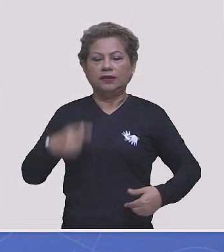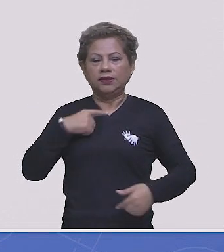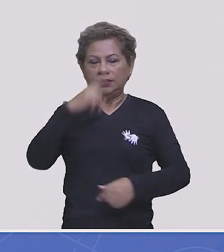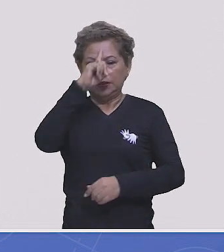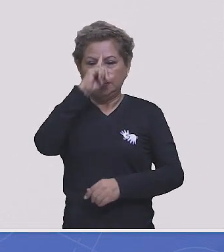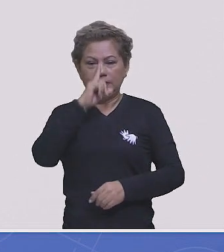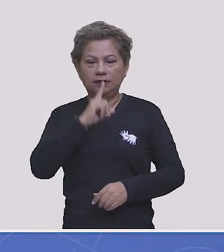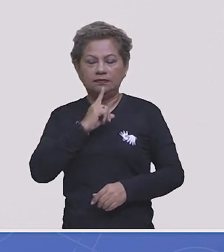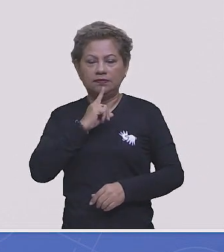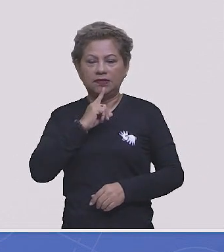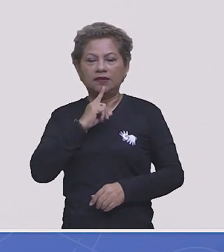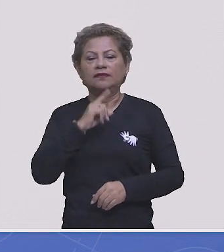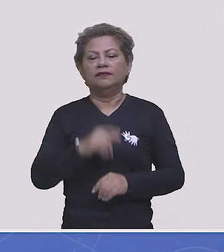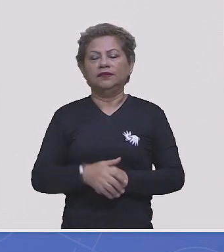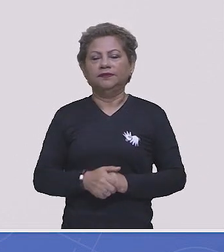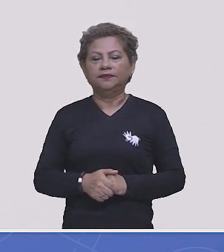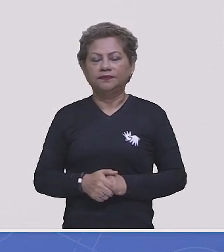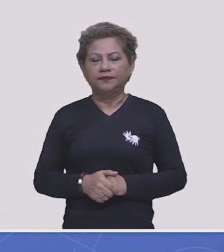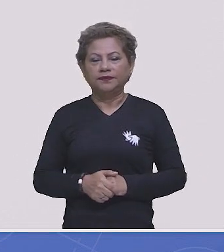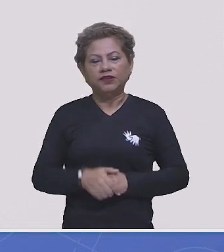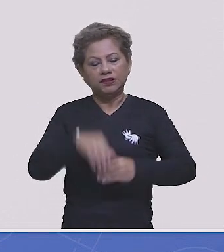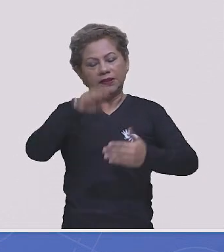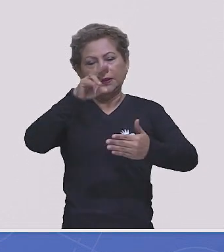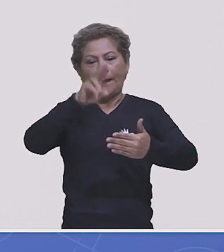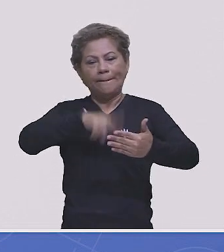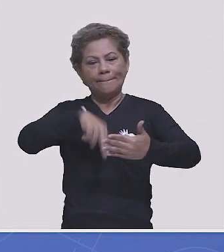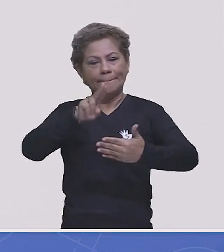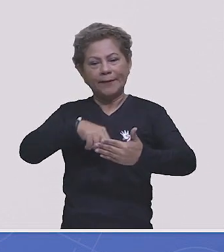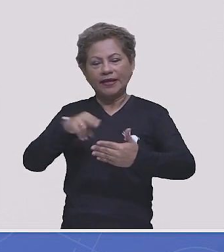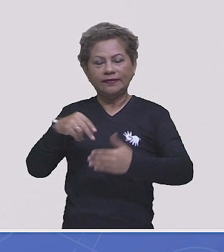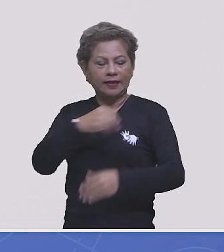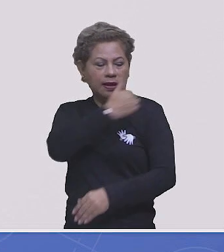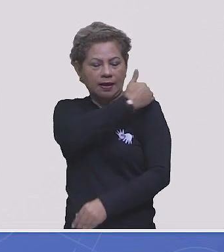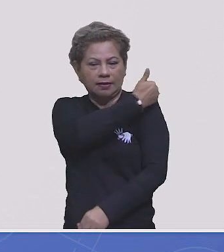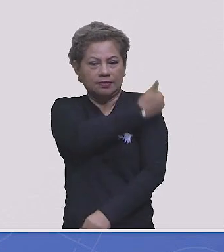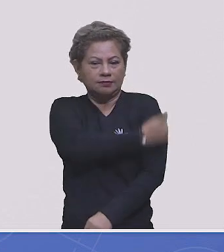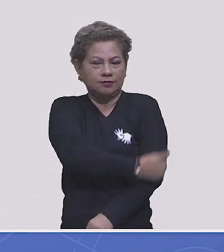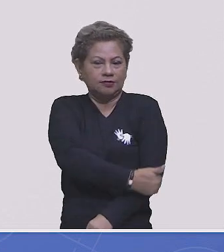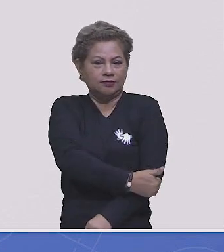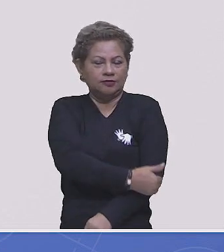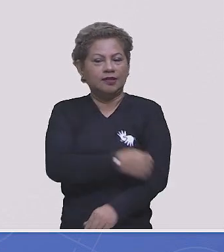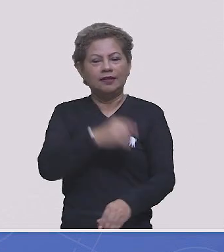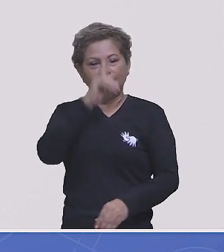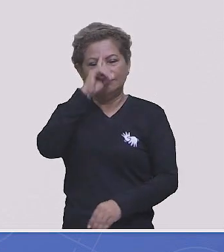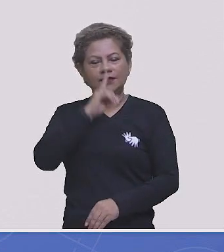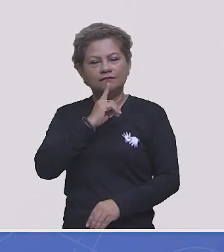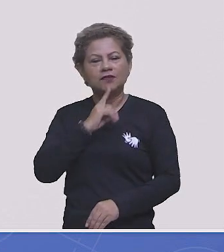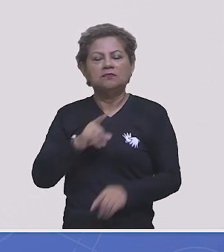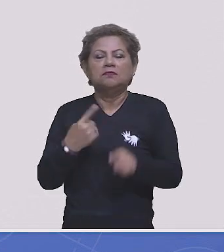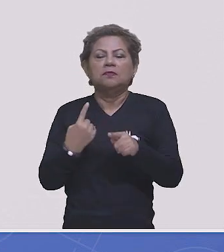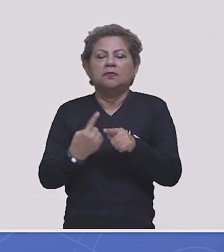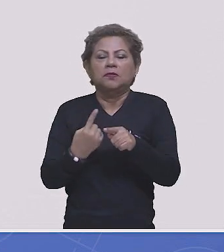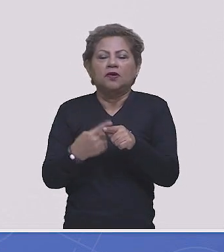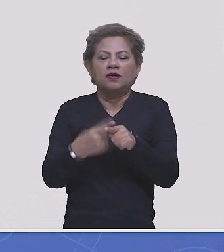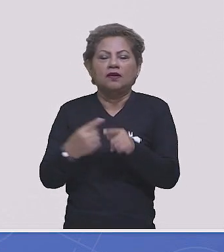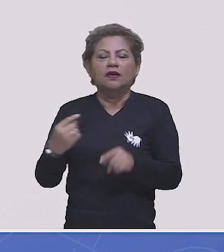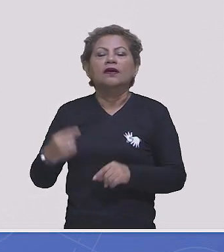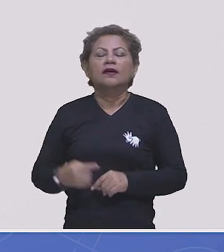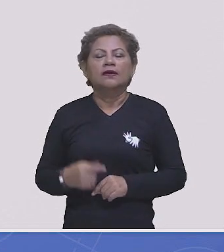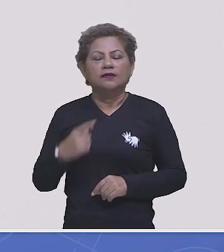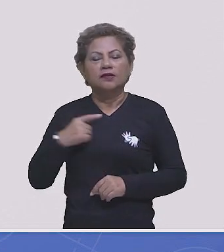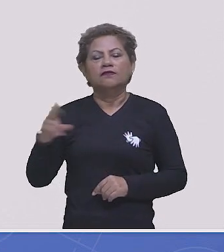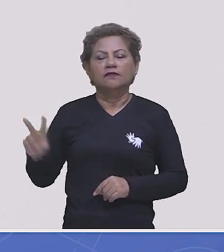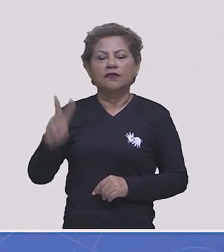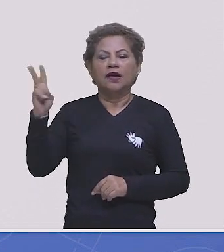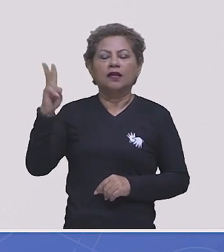perfil, na lateralidade. Essa técnica era utilizada como forma de valorização do corpo humano. Os